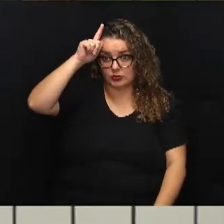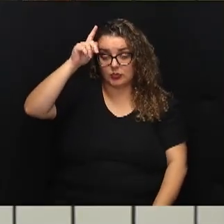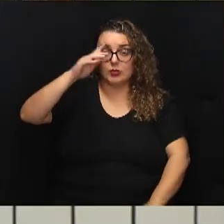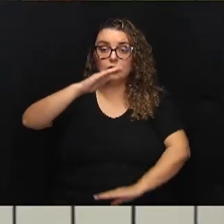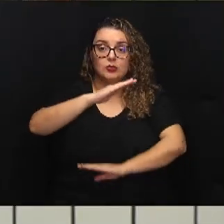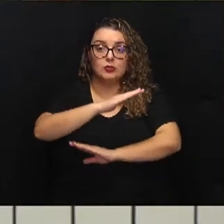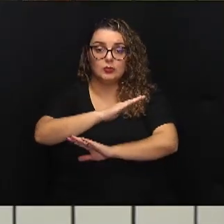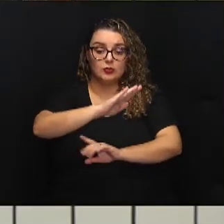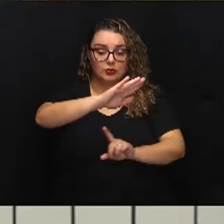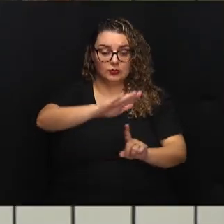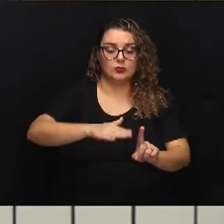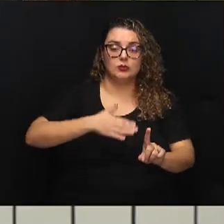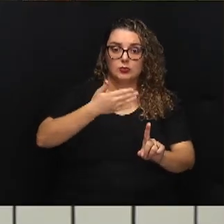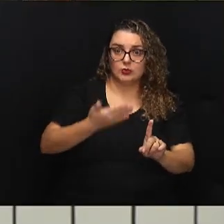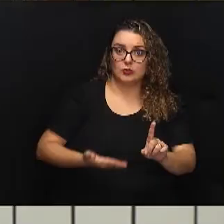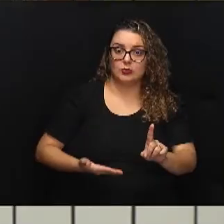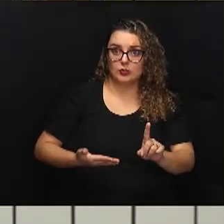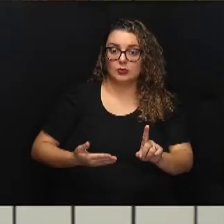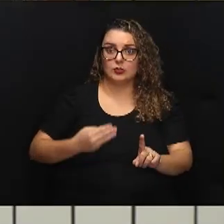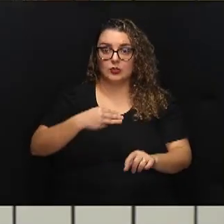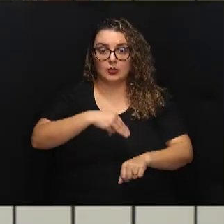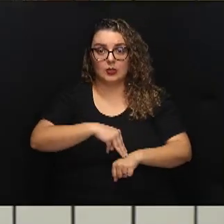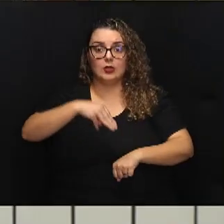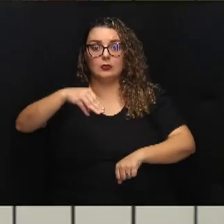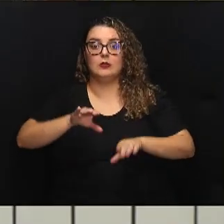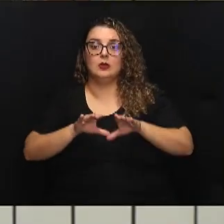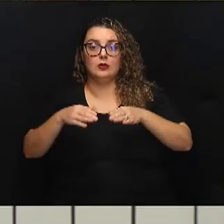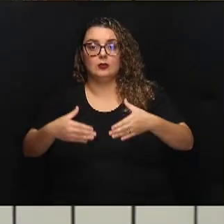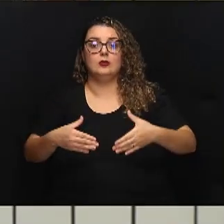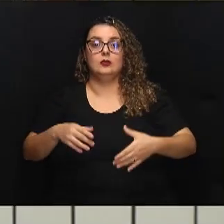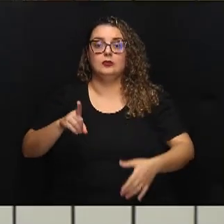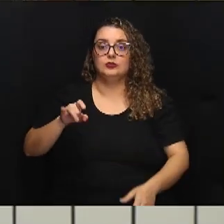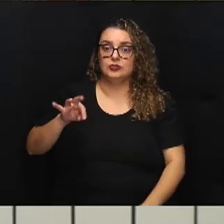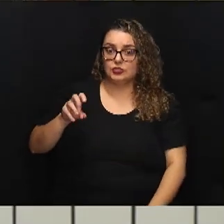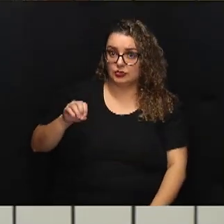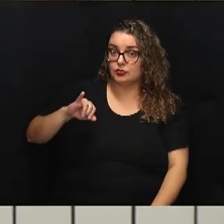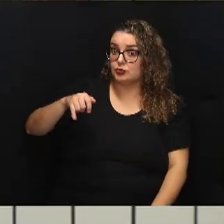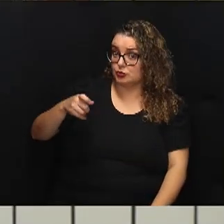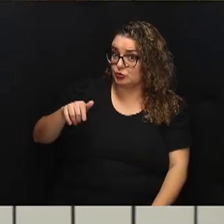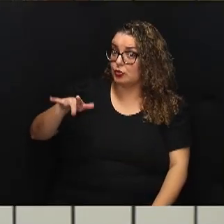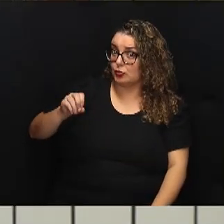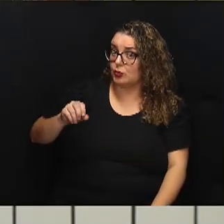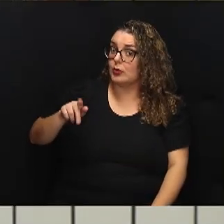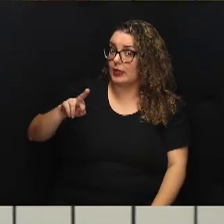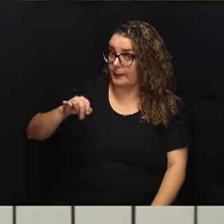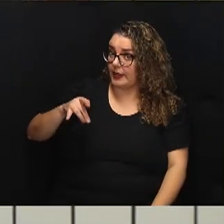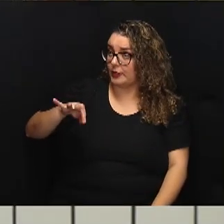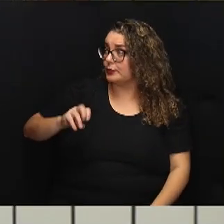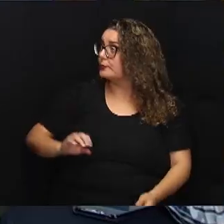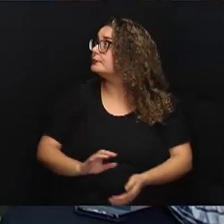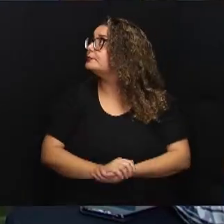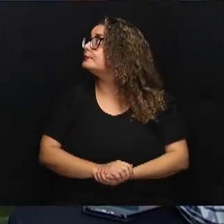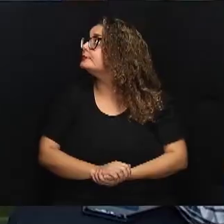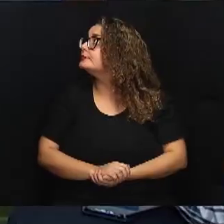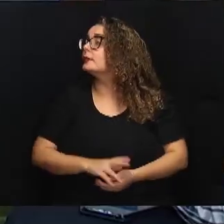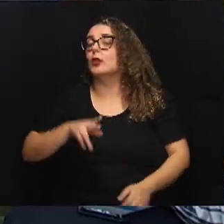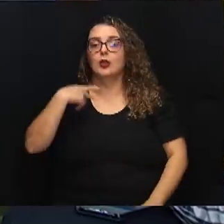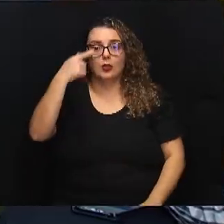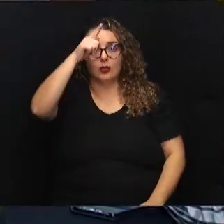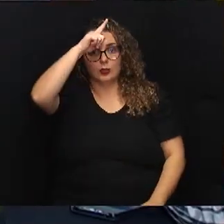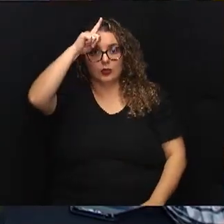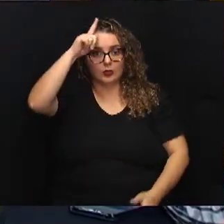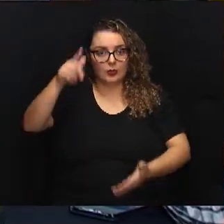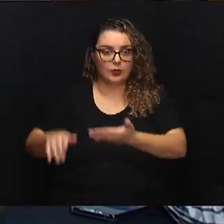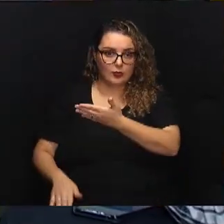Câmara homenageou a mestra da comunidade, dito Jongo Ribeiro. O vereador Gustavo